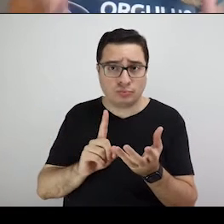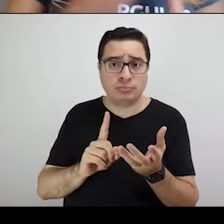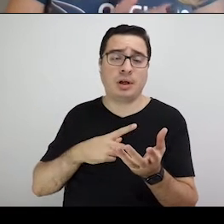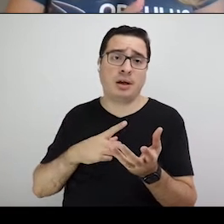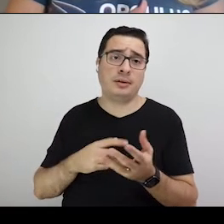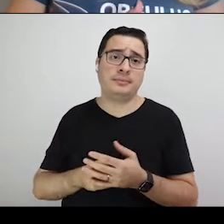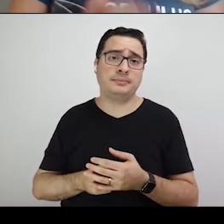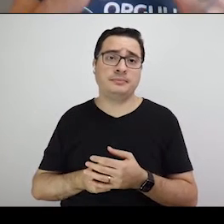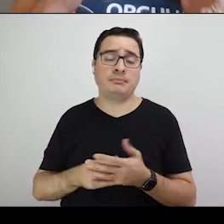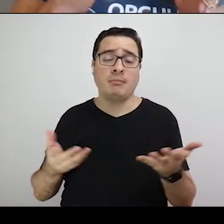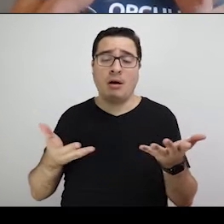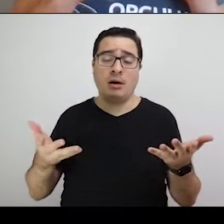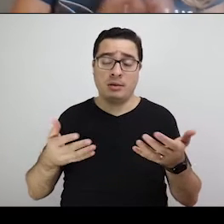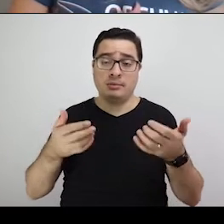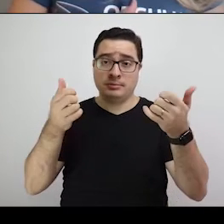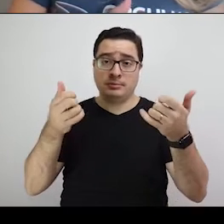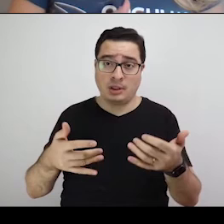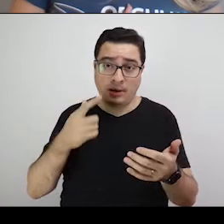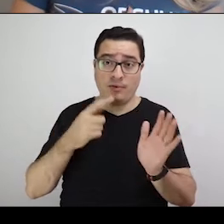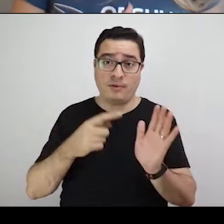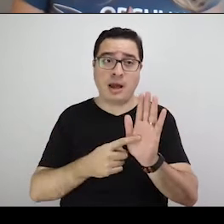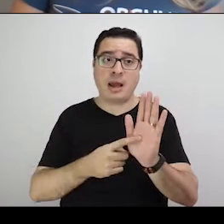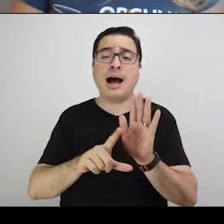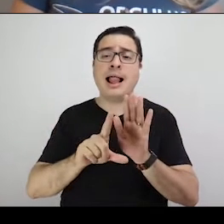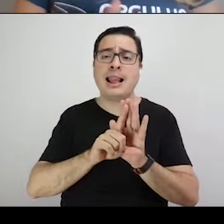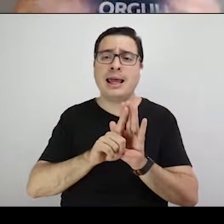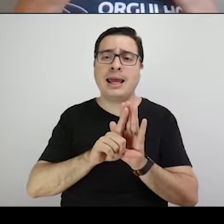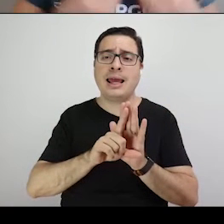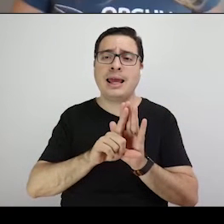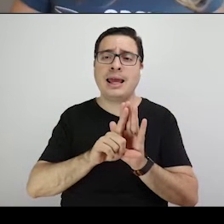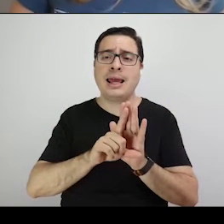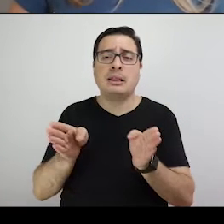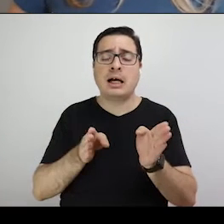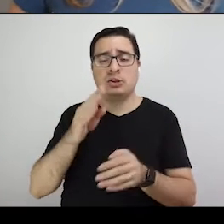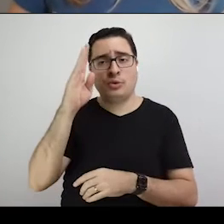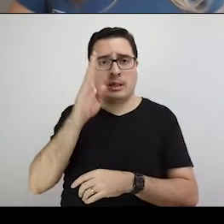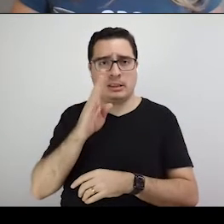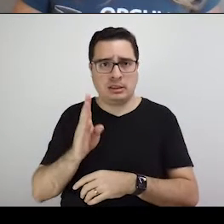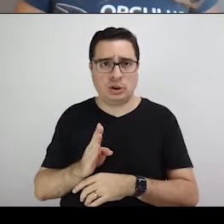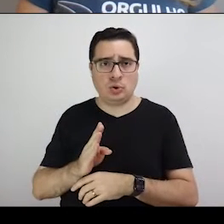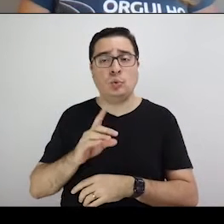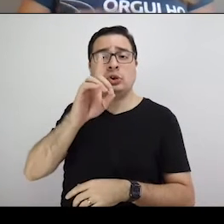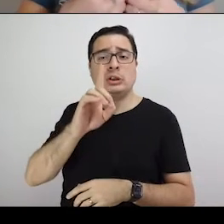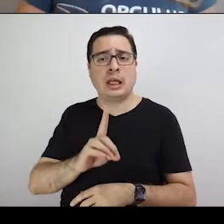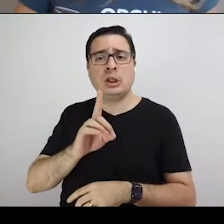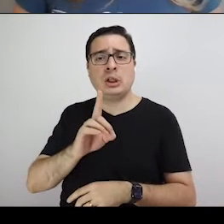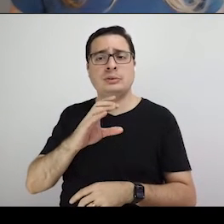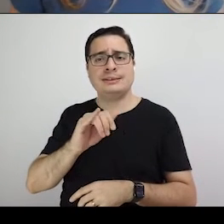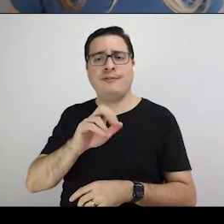Agora nós vamos ver as nossas leis de acessibilidade no Brasil, nossos direitos civis, né? Então,